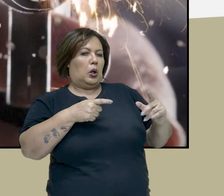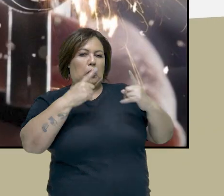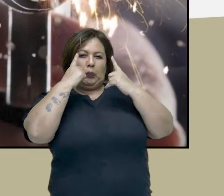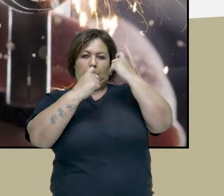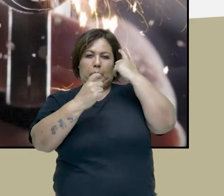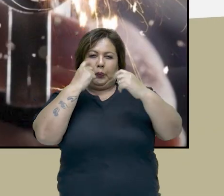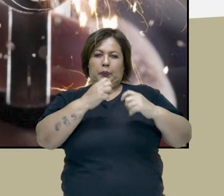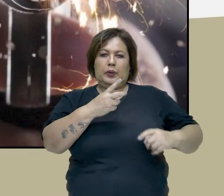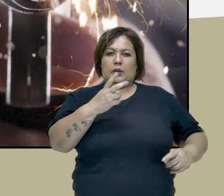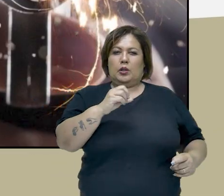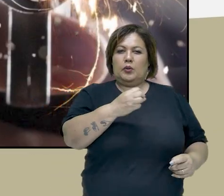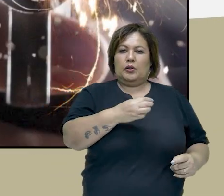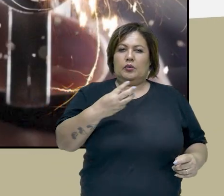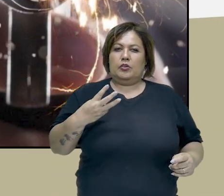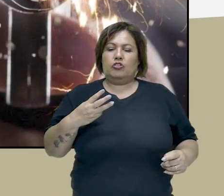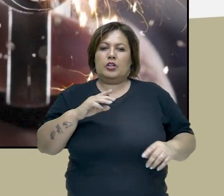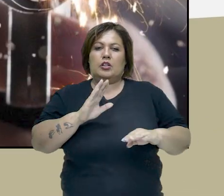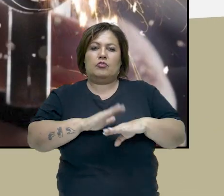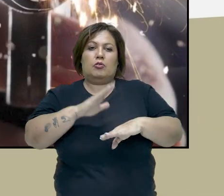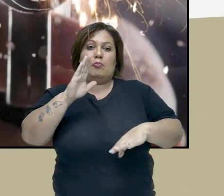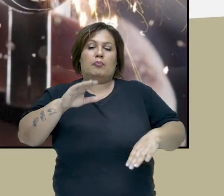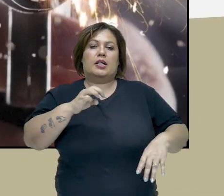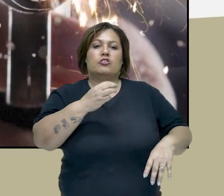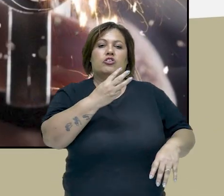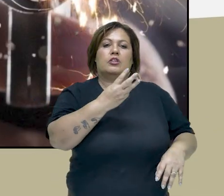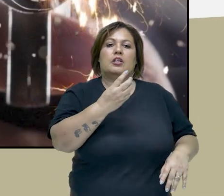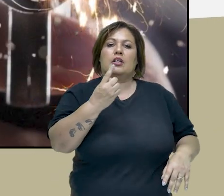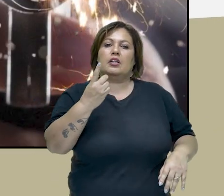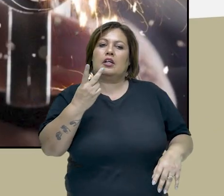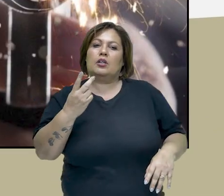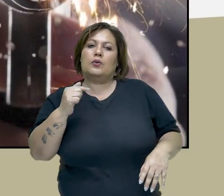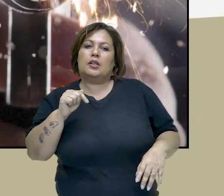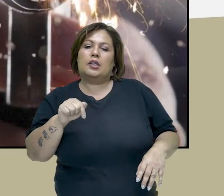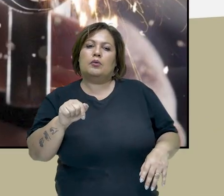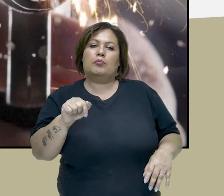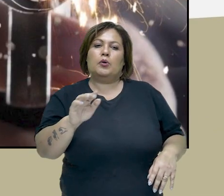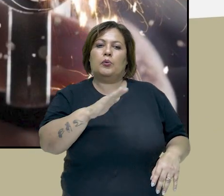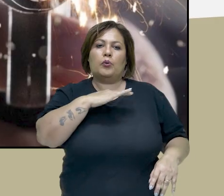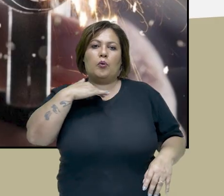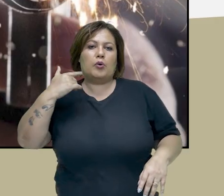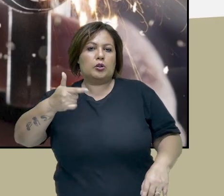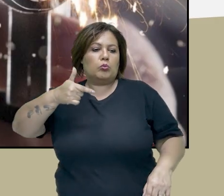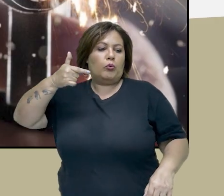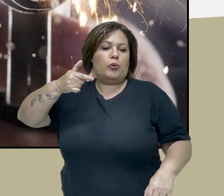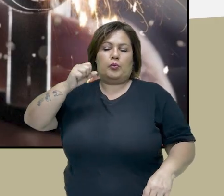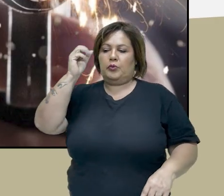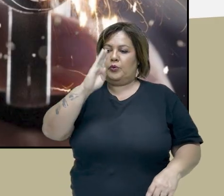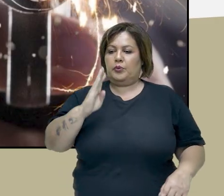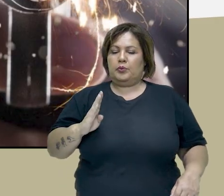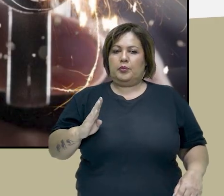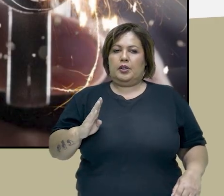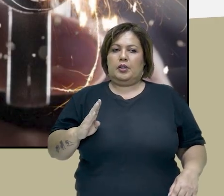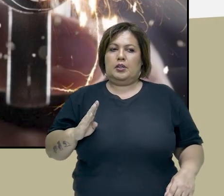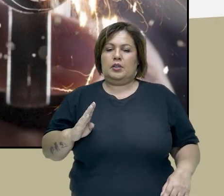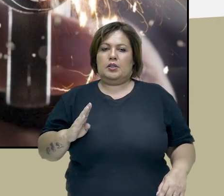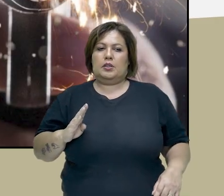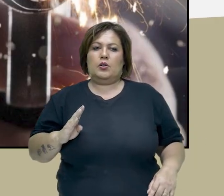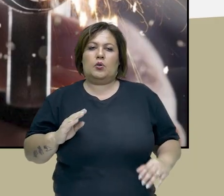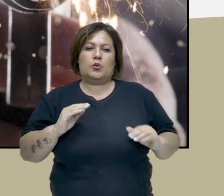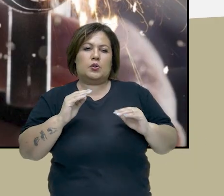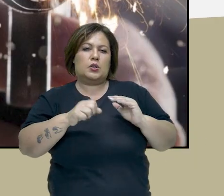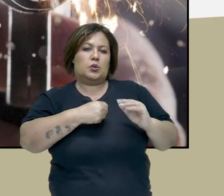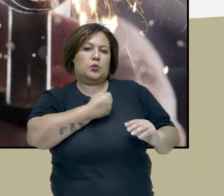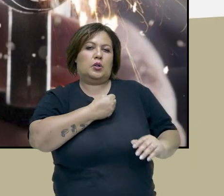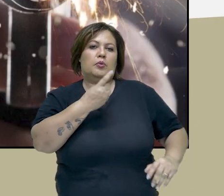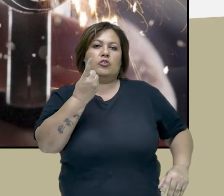em 2023, ocorreram mais de 32 mil mortes por armas de fogo no Brasil, alcançando um